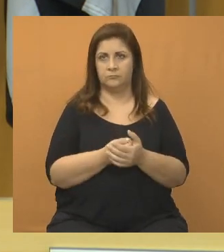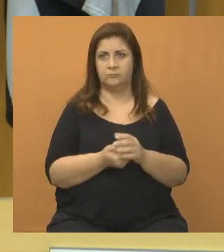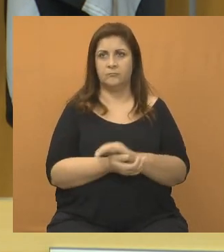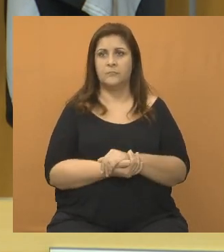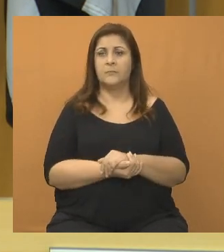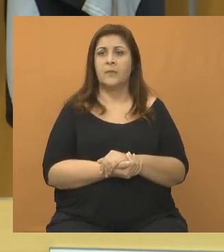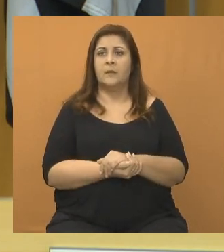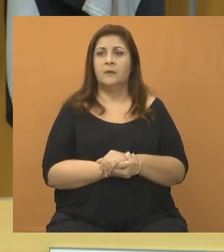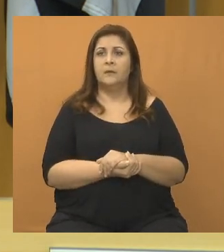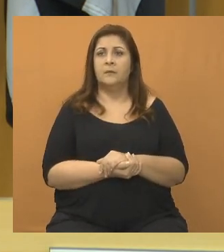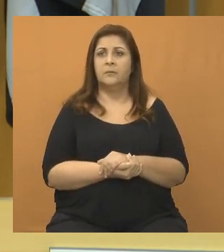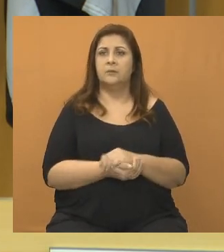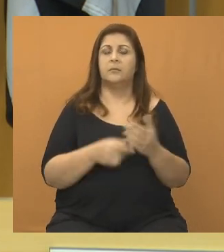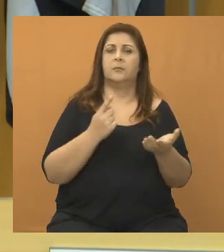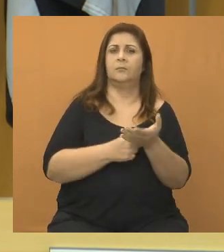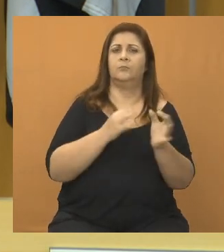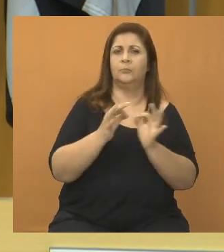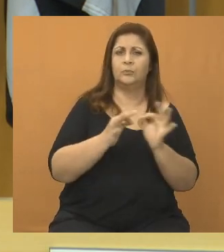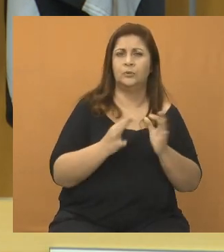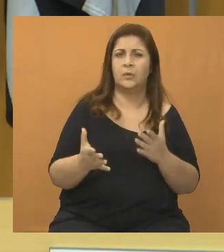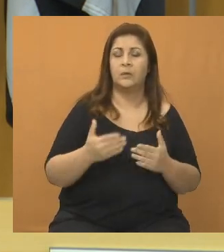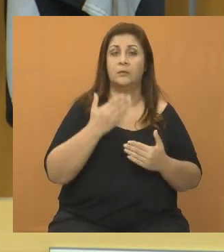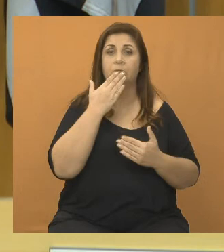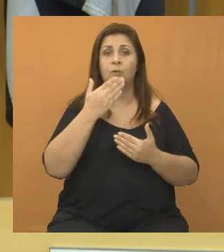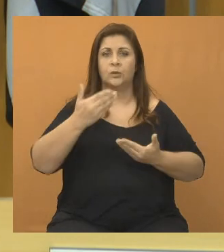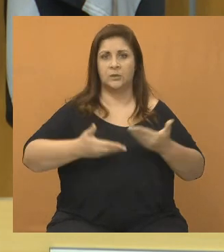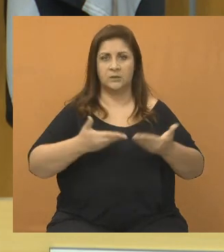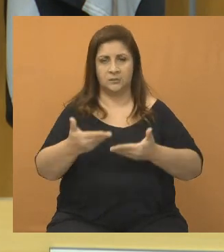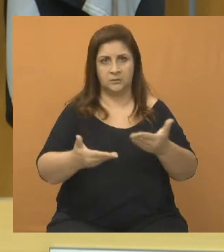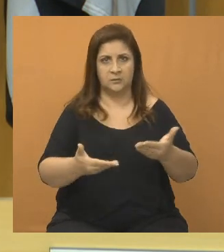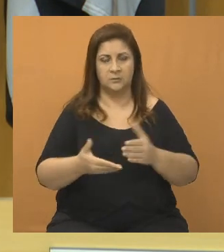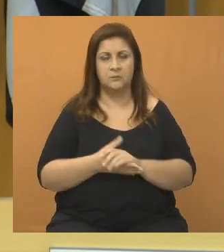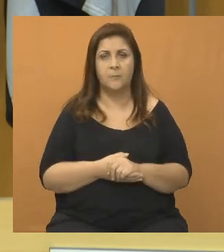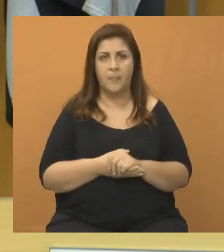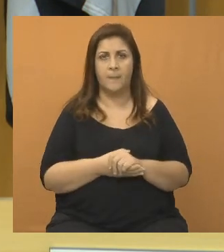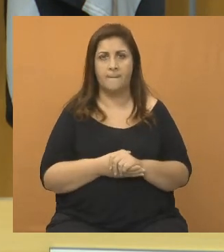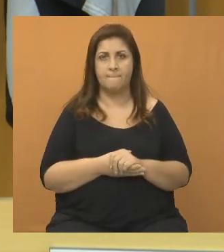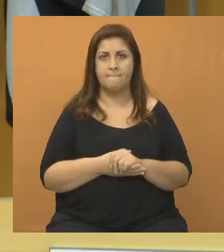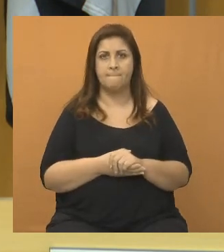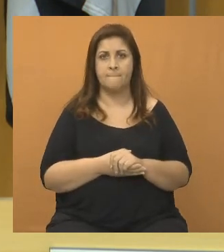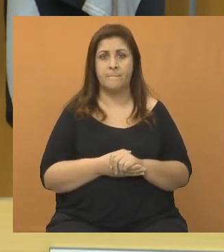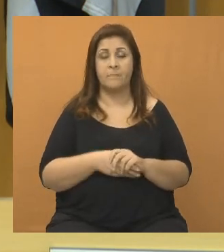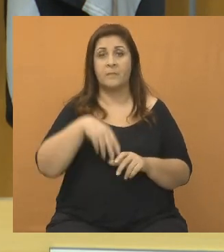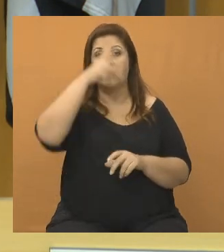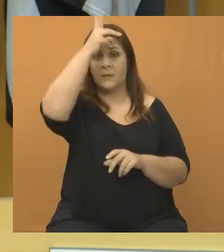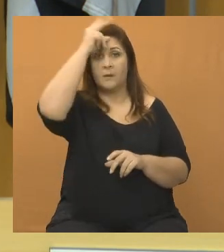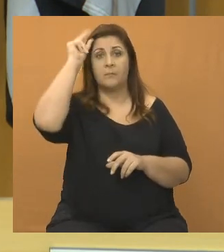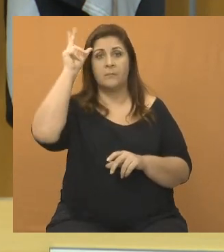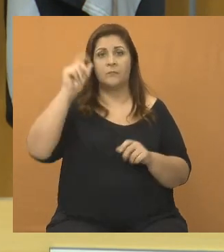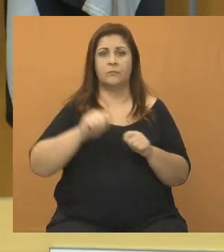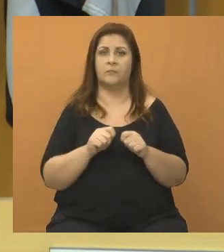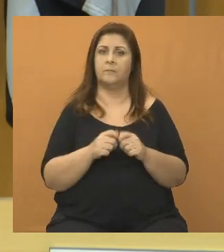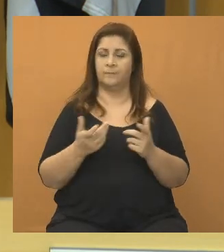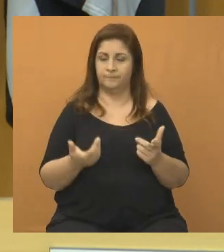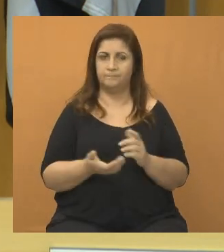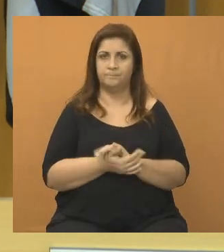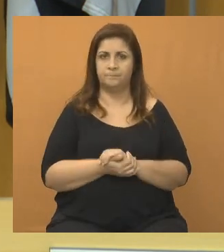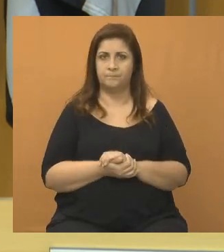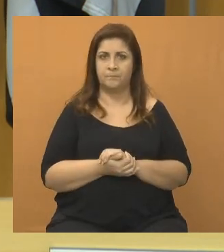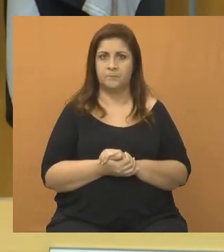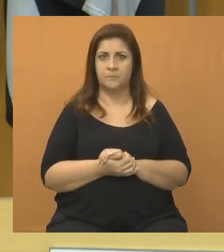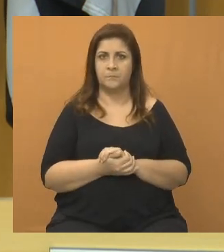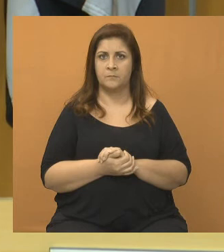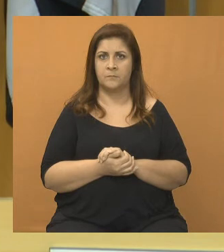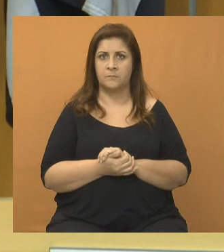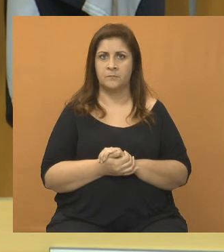e daí projeto, parte licitatória, execução, é tudo a prefeitura que vai fazer. Né? A Câmara,